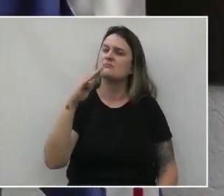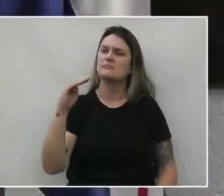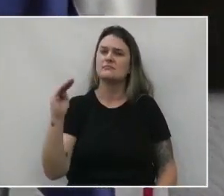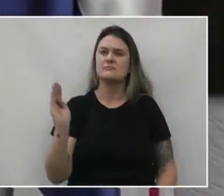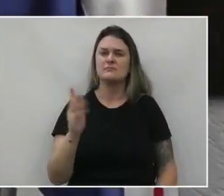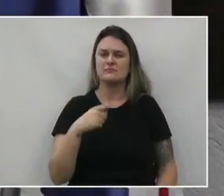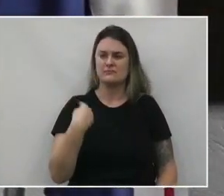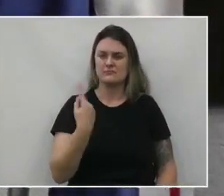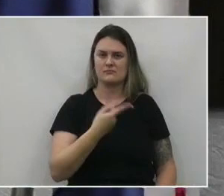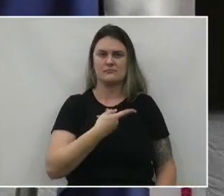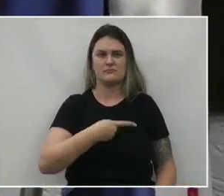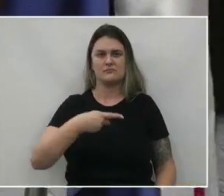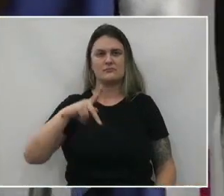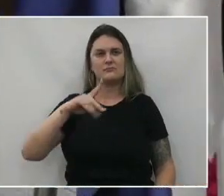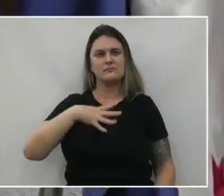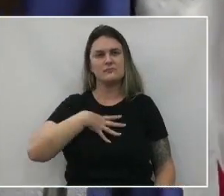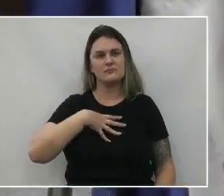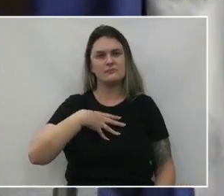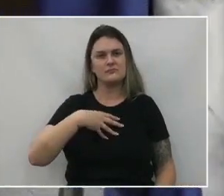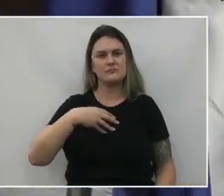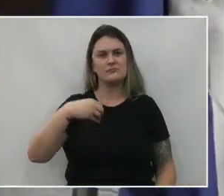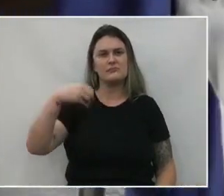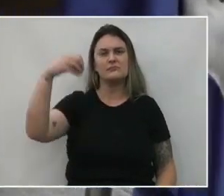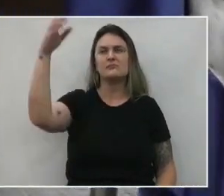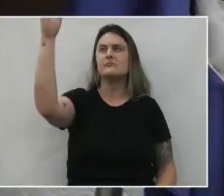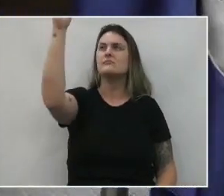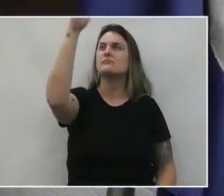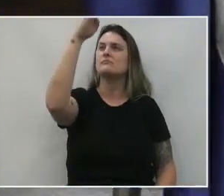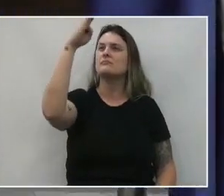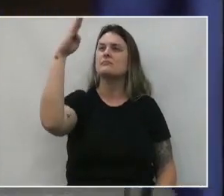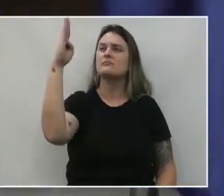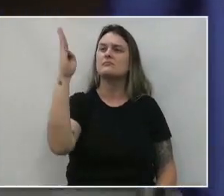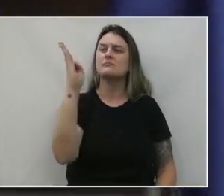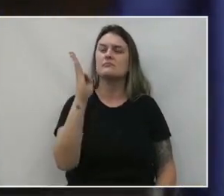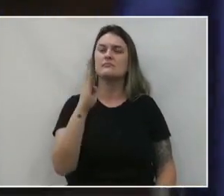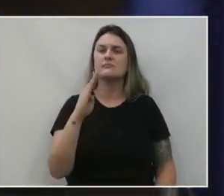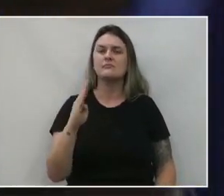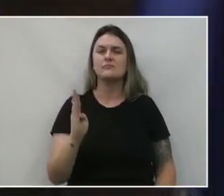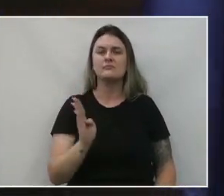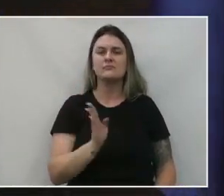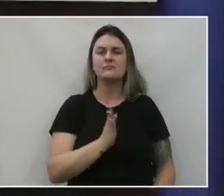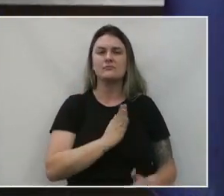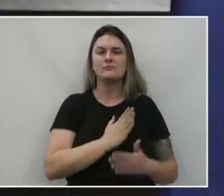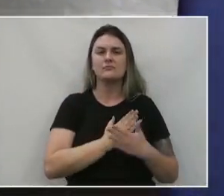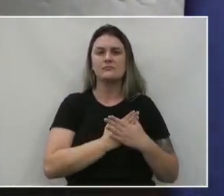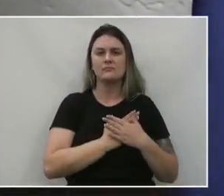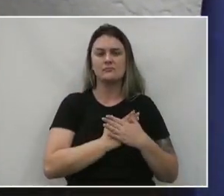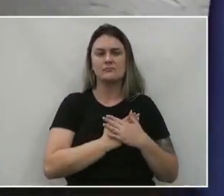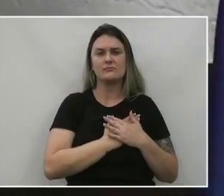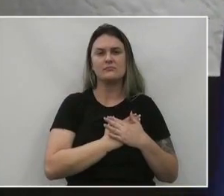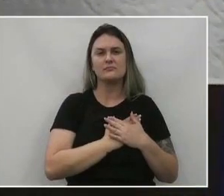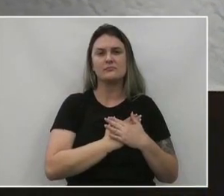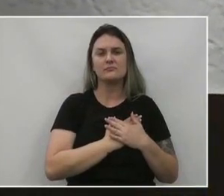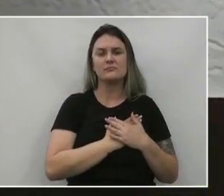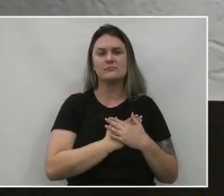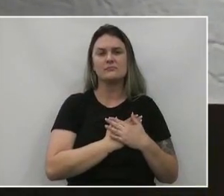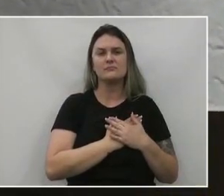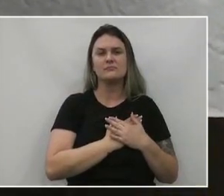Dos filhos, desse sol, és mãe gentil, pátria amada, Brasil. Música